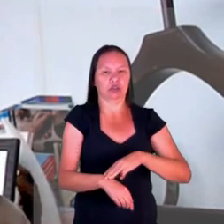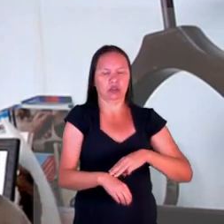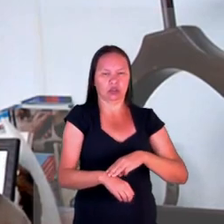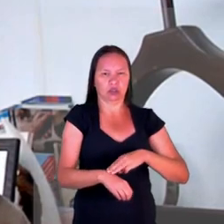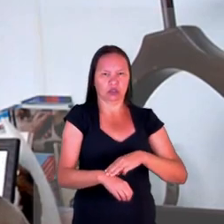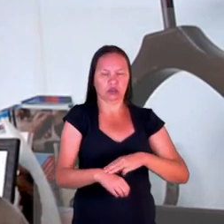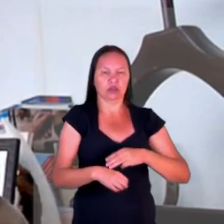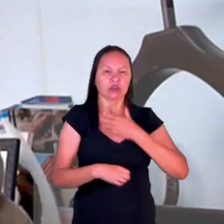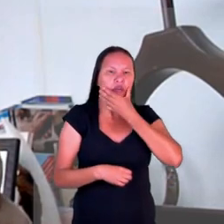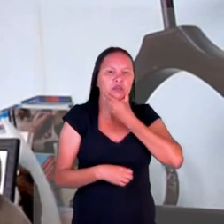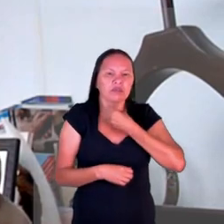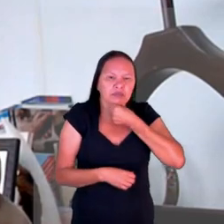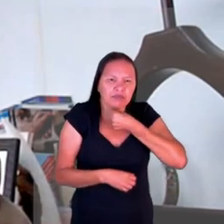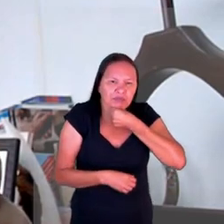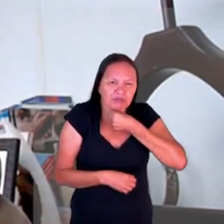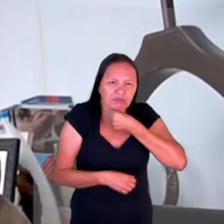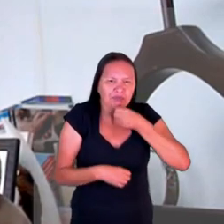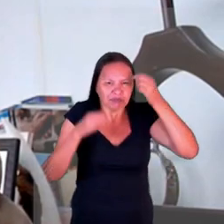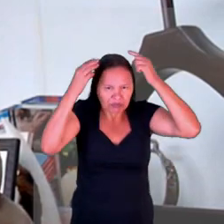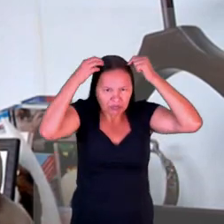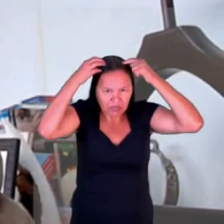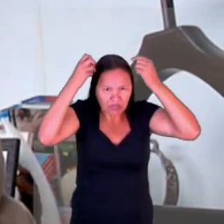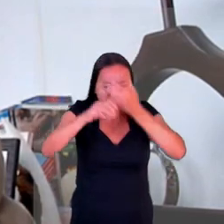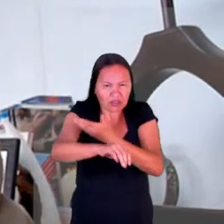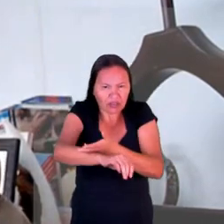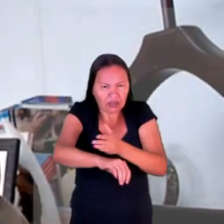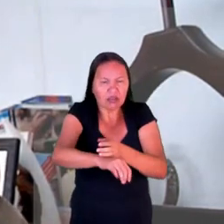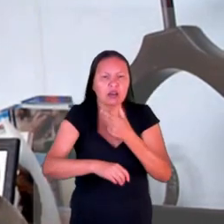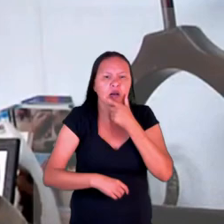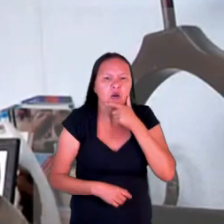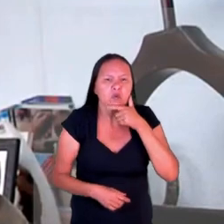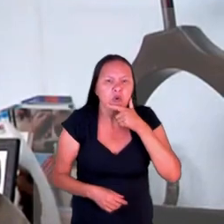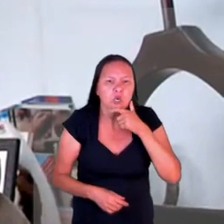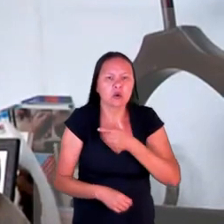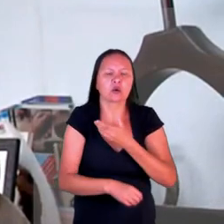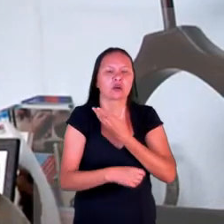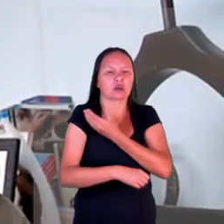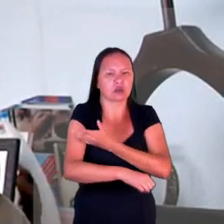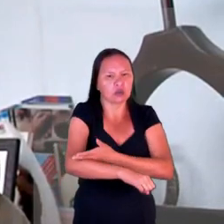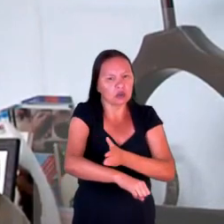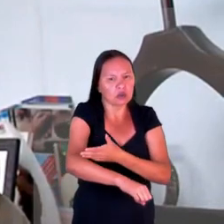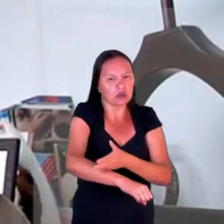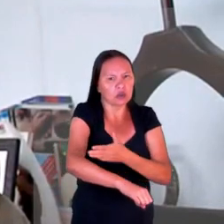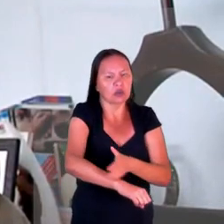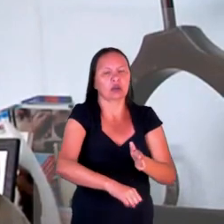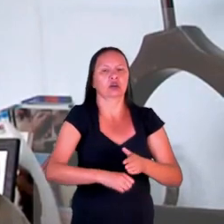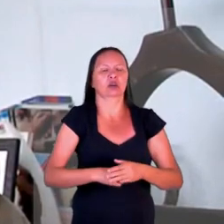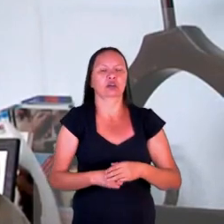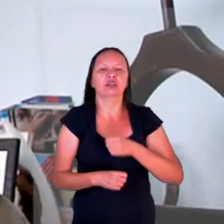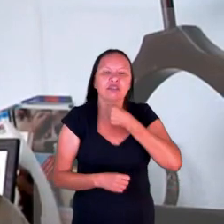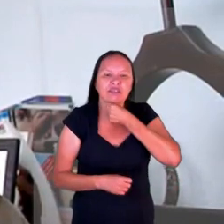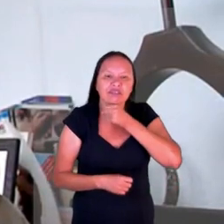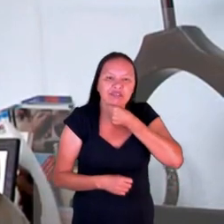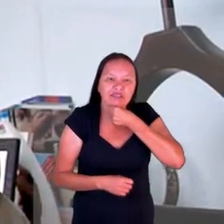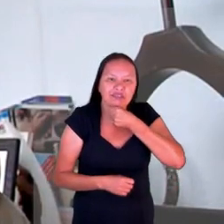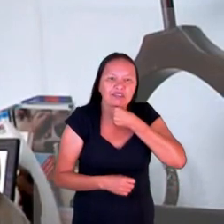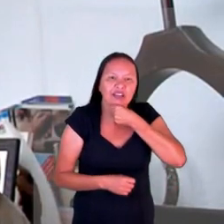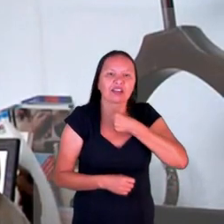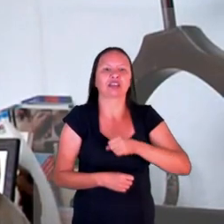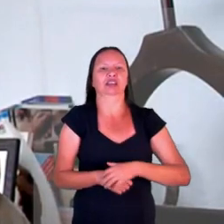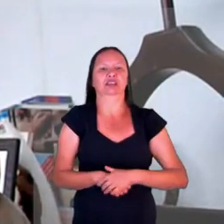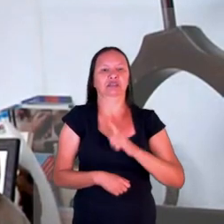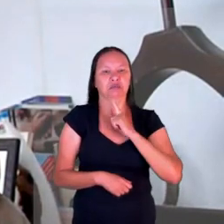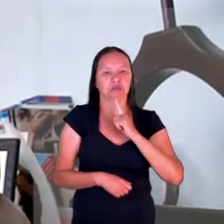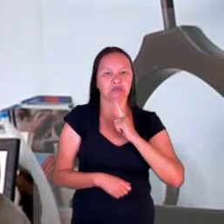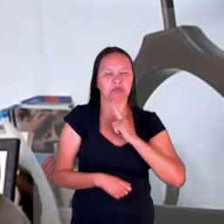bem velhinho cabelo branco barba branca mas um um velhinho que tem eh